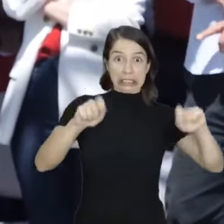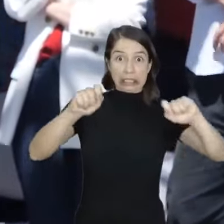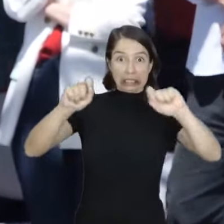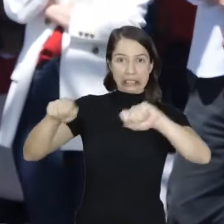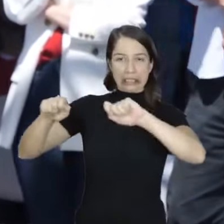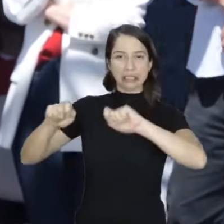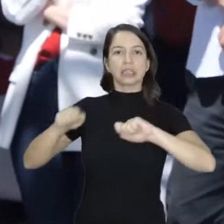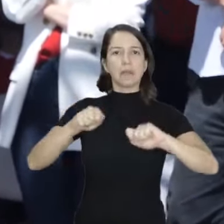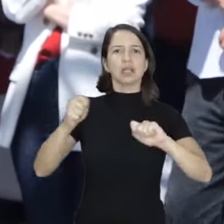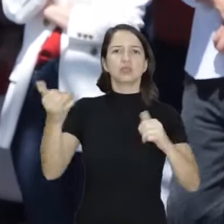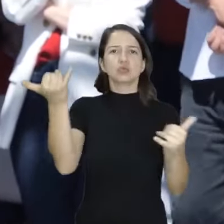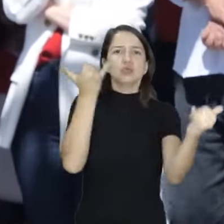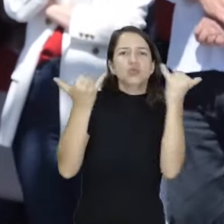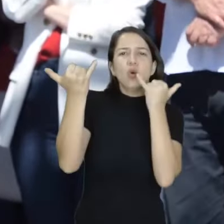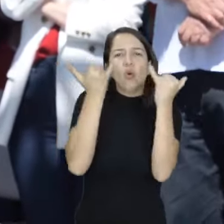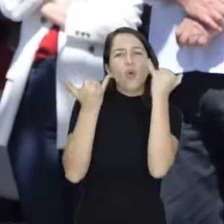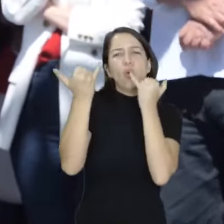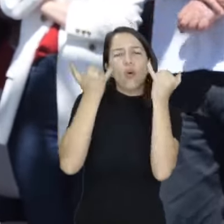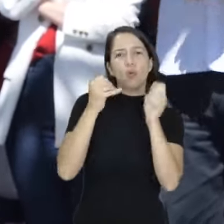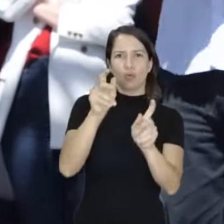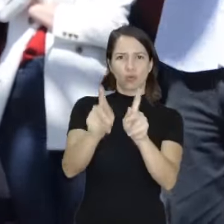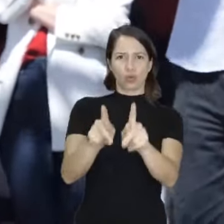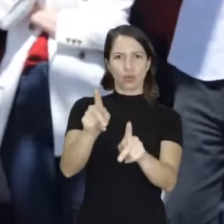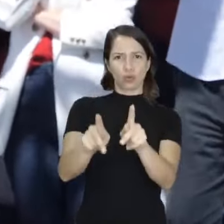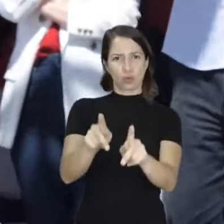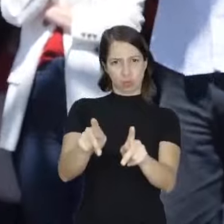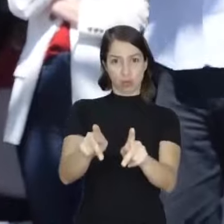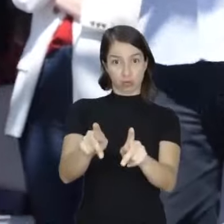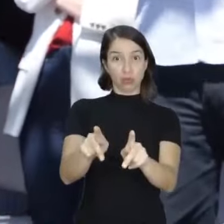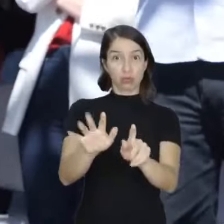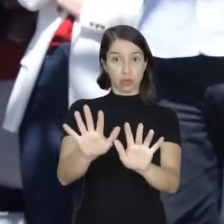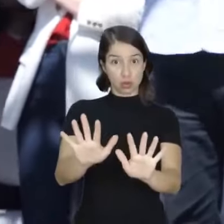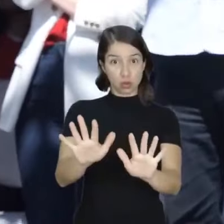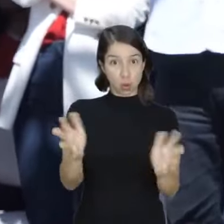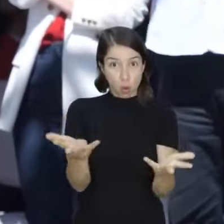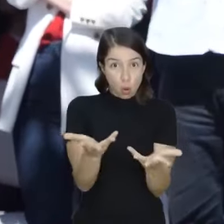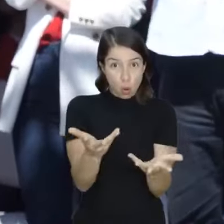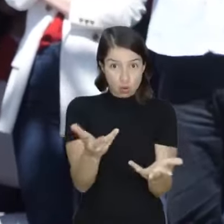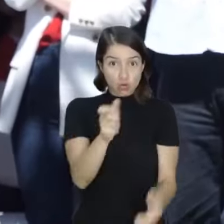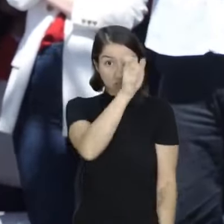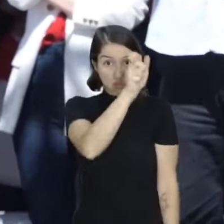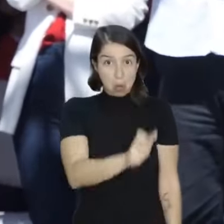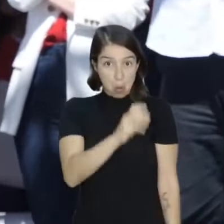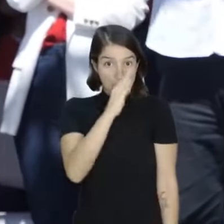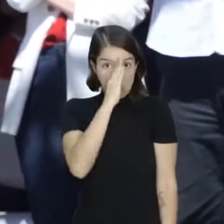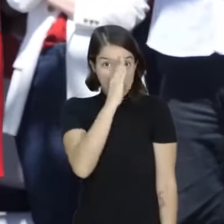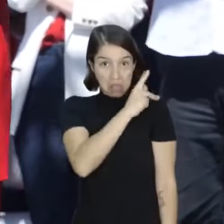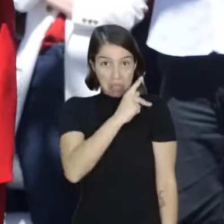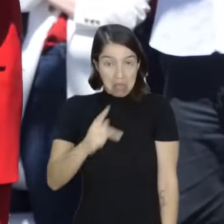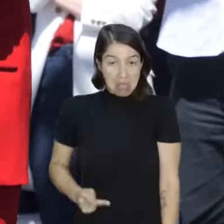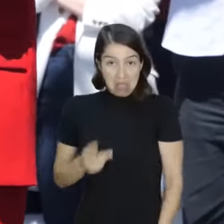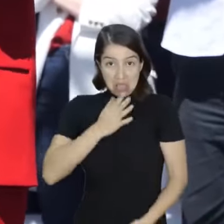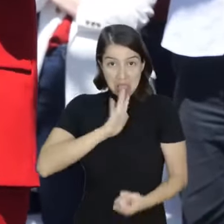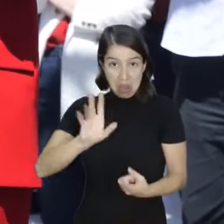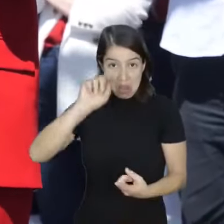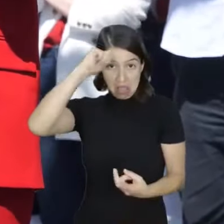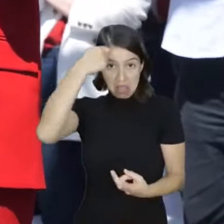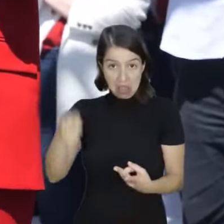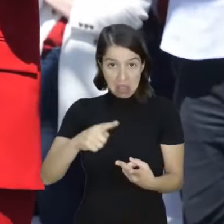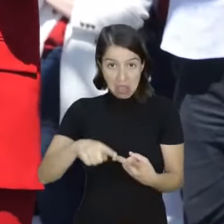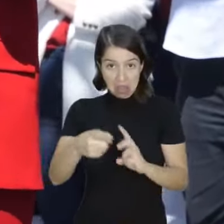tem um presidente que não gosta de negro, que não gosta de indígena, que não gosta de mulher, que não gosta de LGBT, que é mais, que